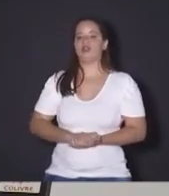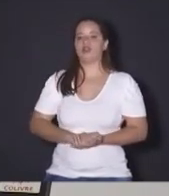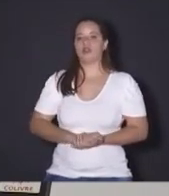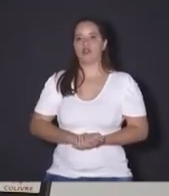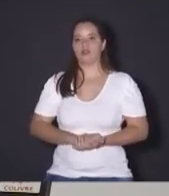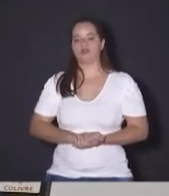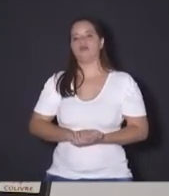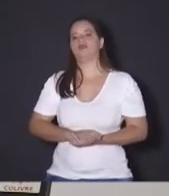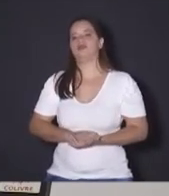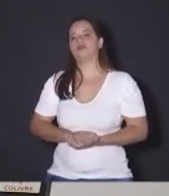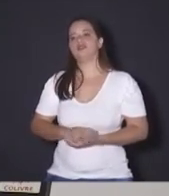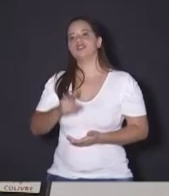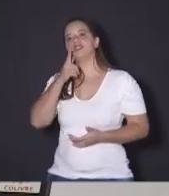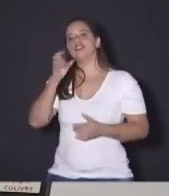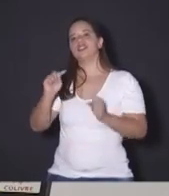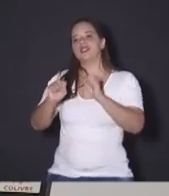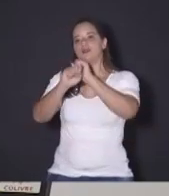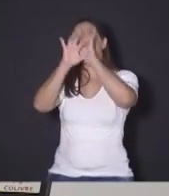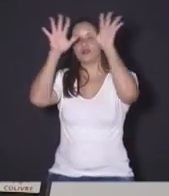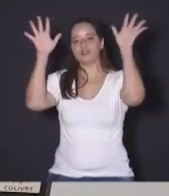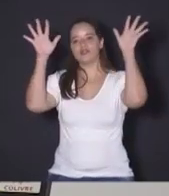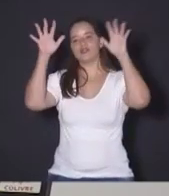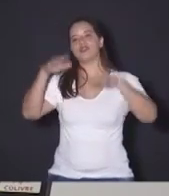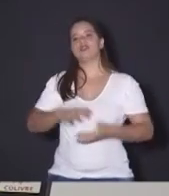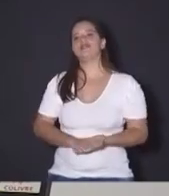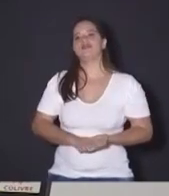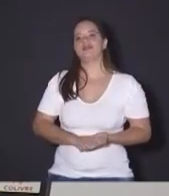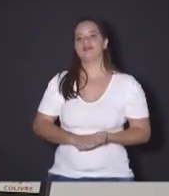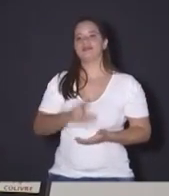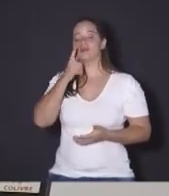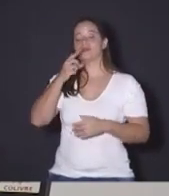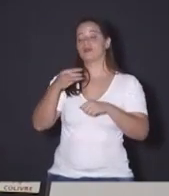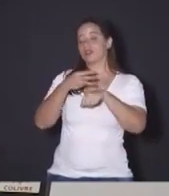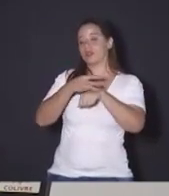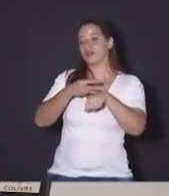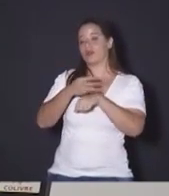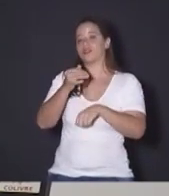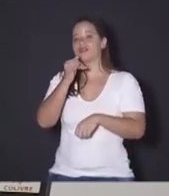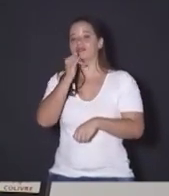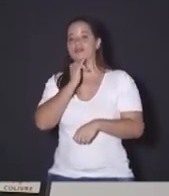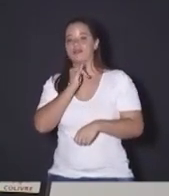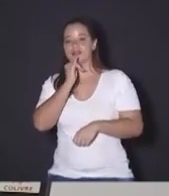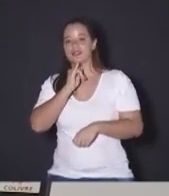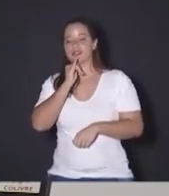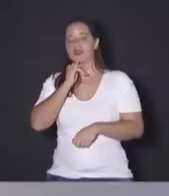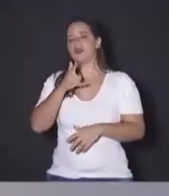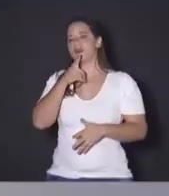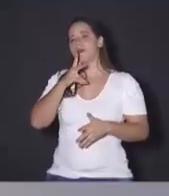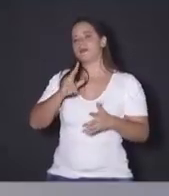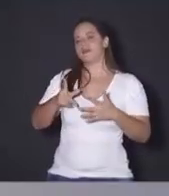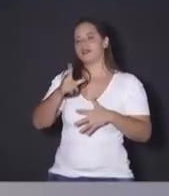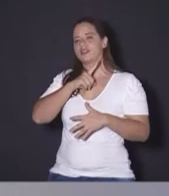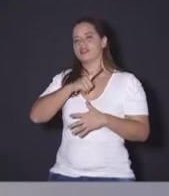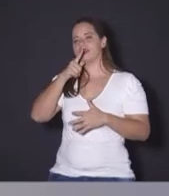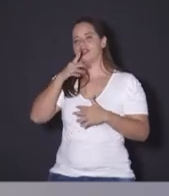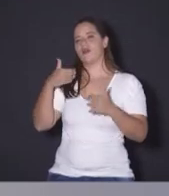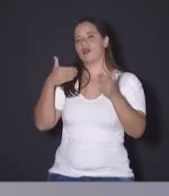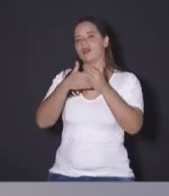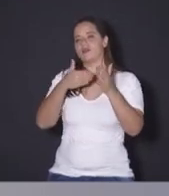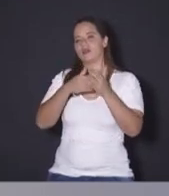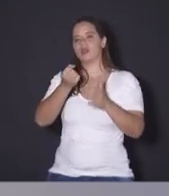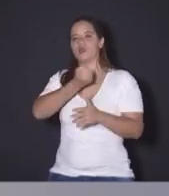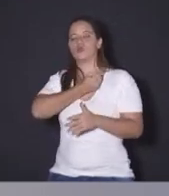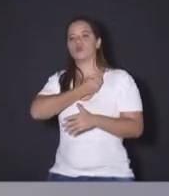ser visto de forma mais clara é what zap por exemplo tem uma limitação para o número de pessoas